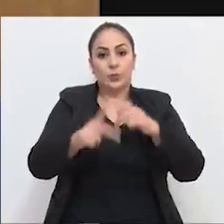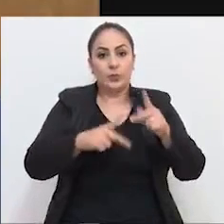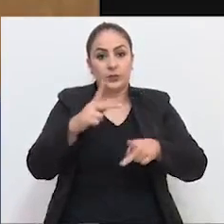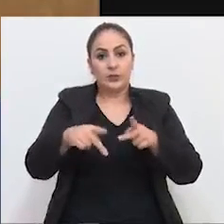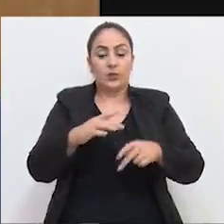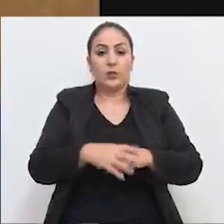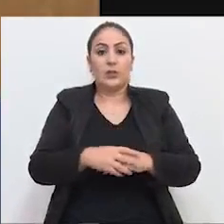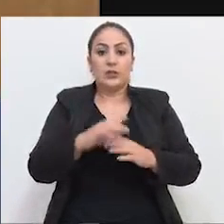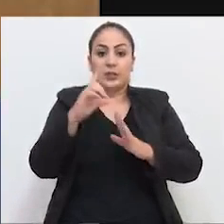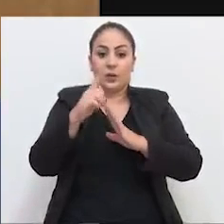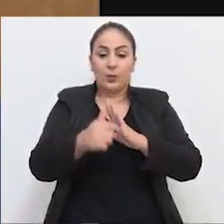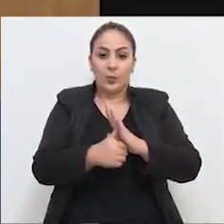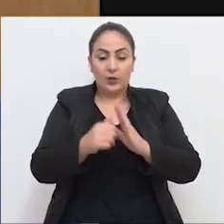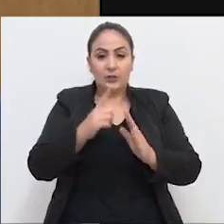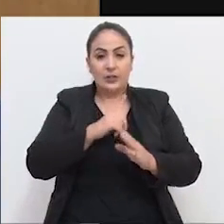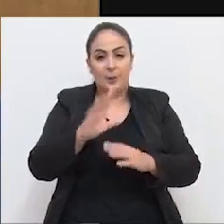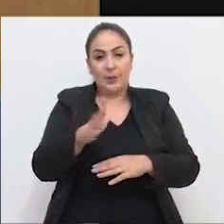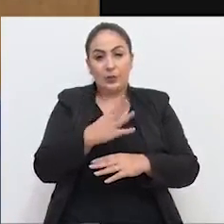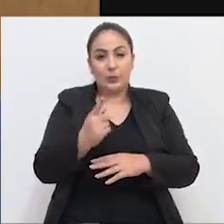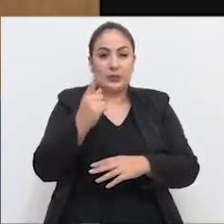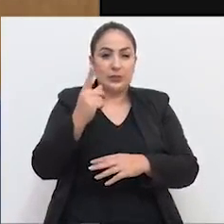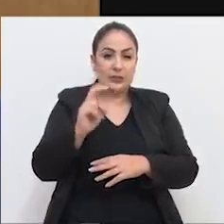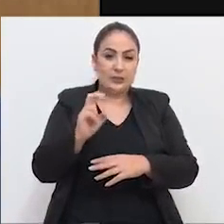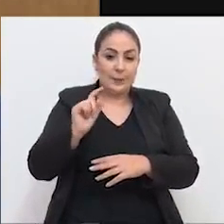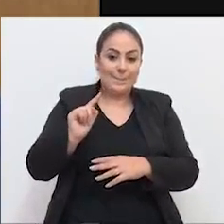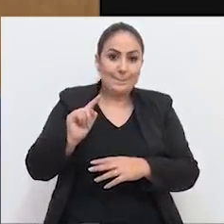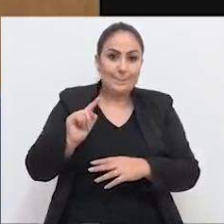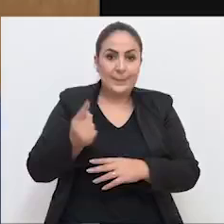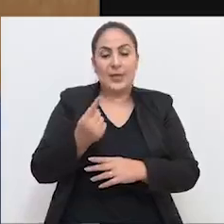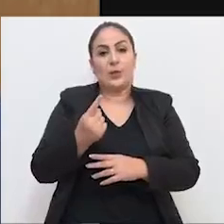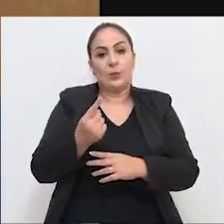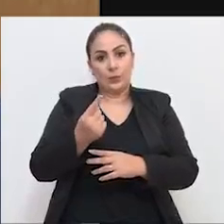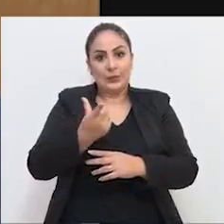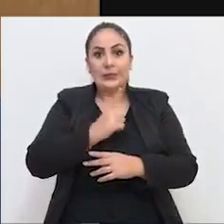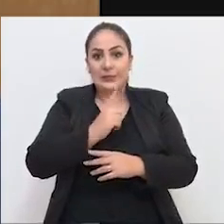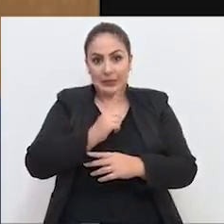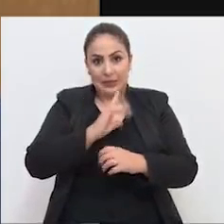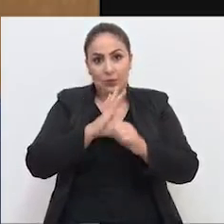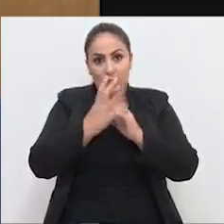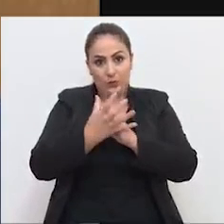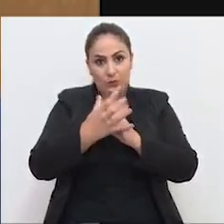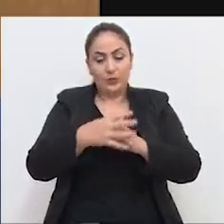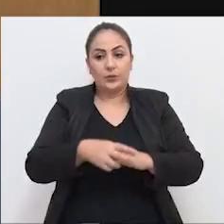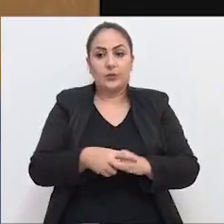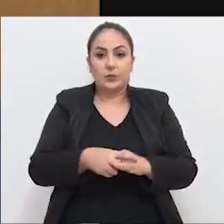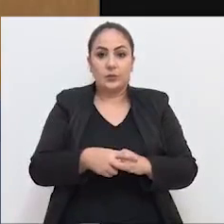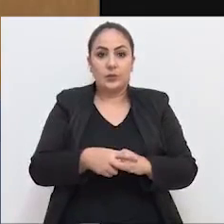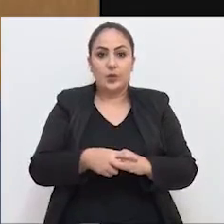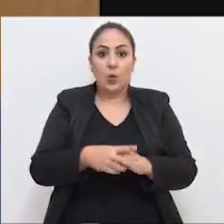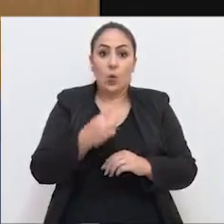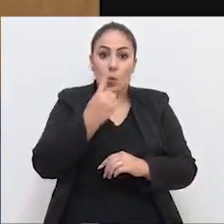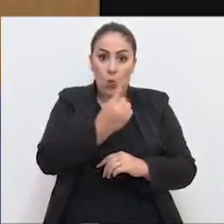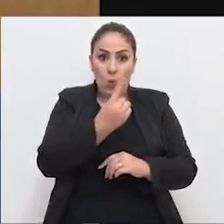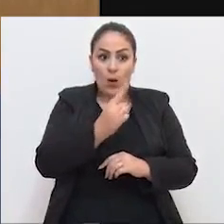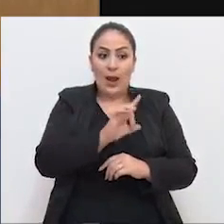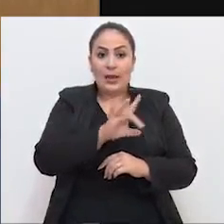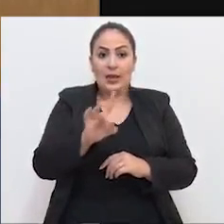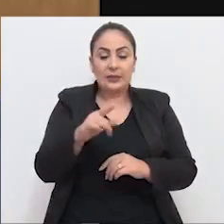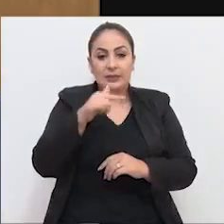rodada, nós tivemos uma projeção de cerca de 15.000 casos existentes, o que seria um caso a